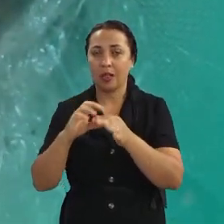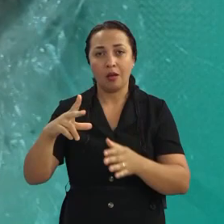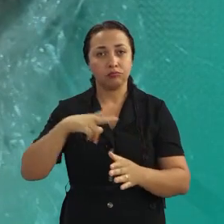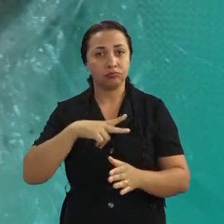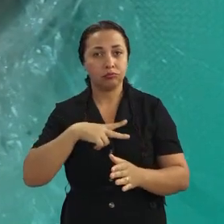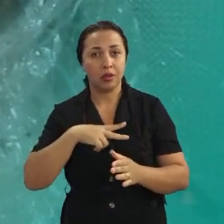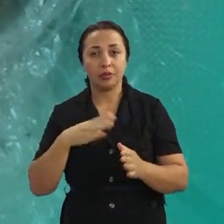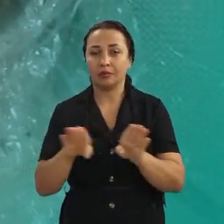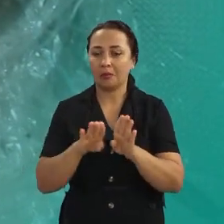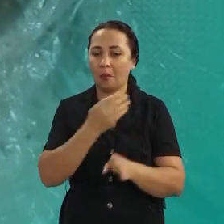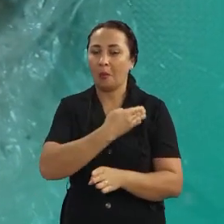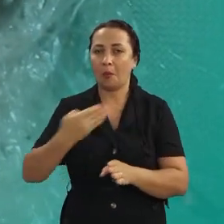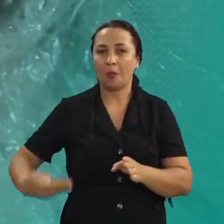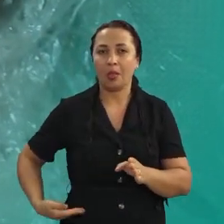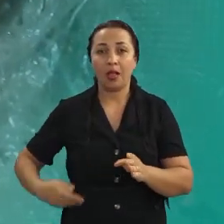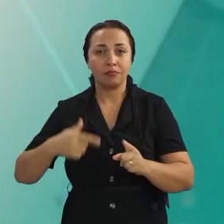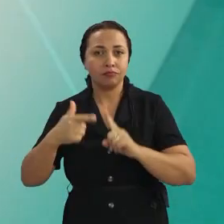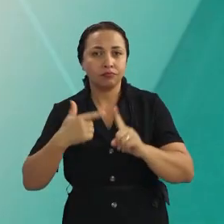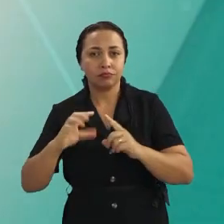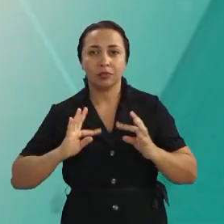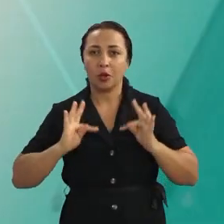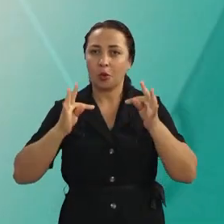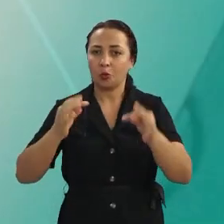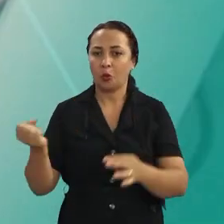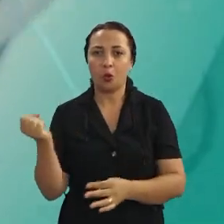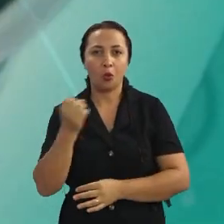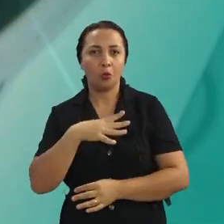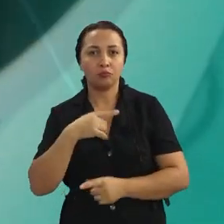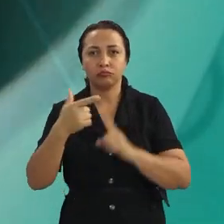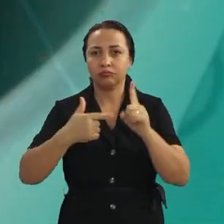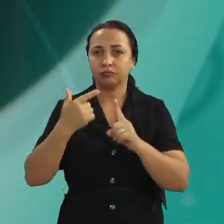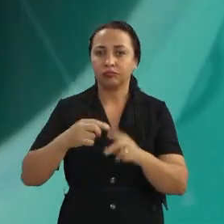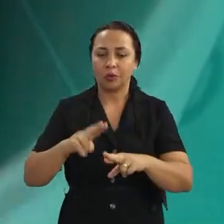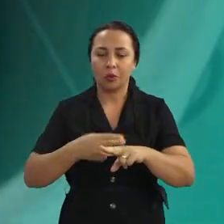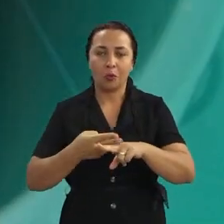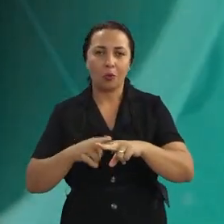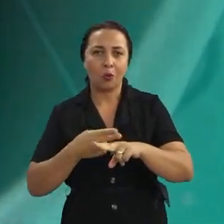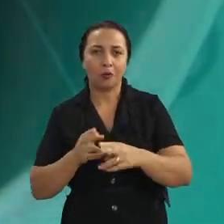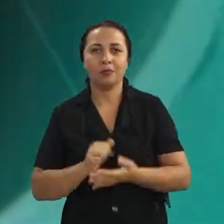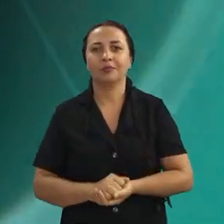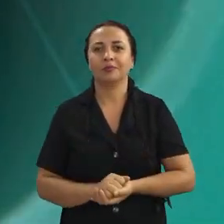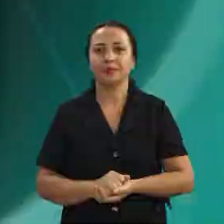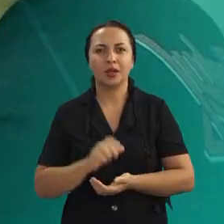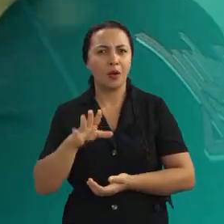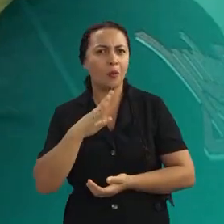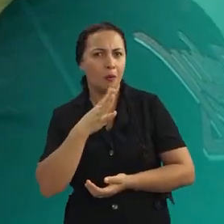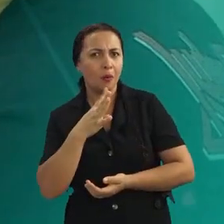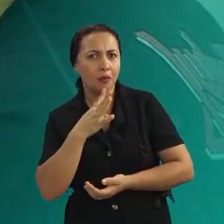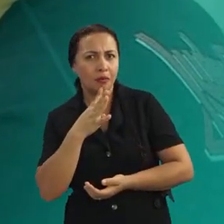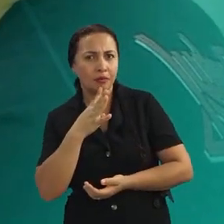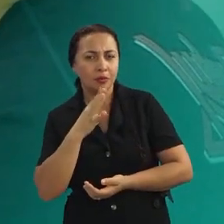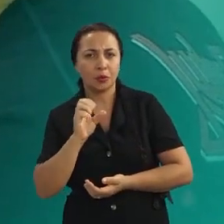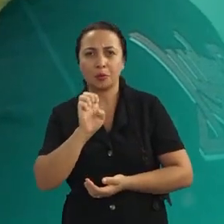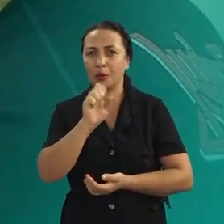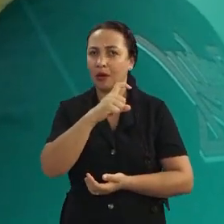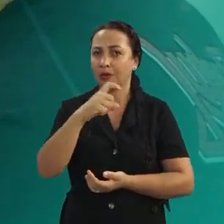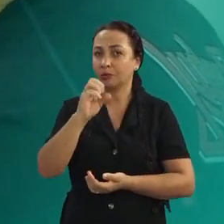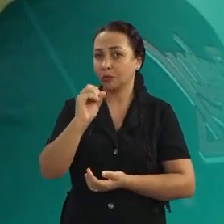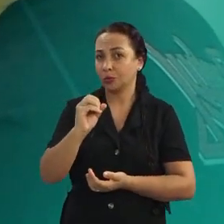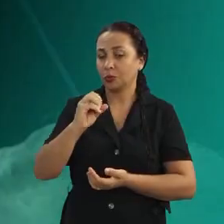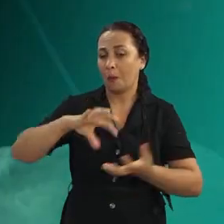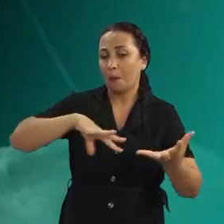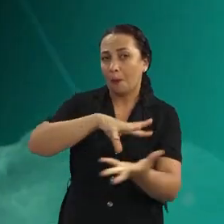a iniciativa privada e a pública está produzindo uma tecnologia inovadora na produção de chocolate já ouviu falar sobre